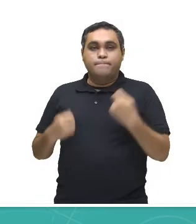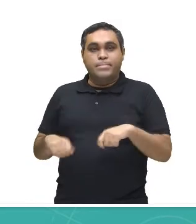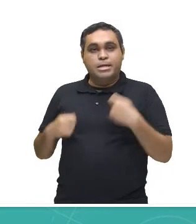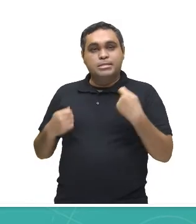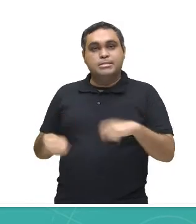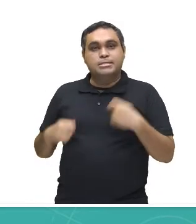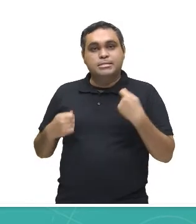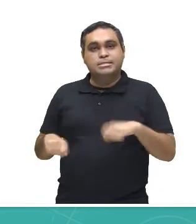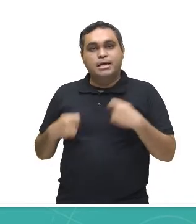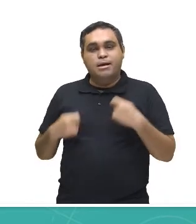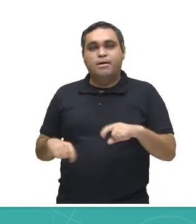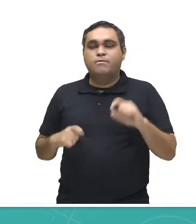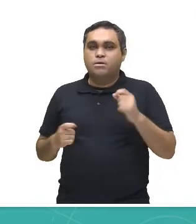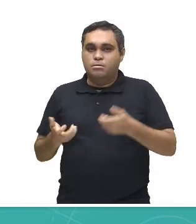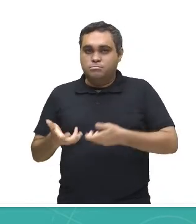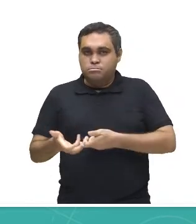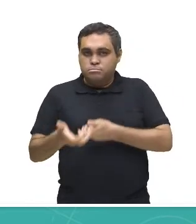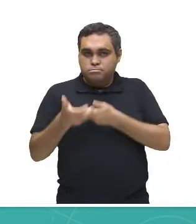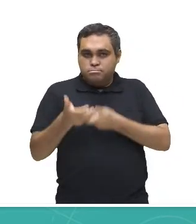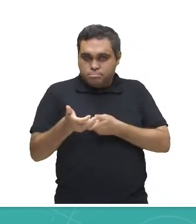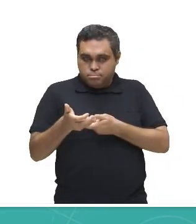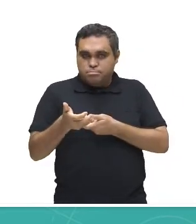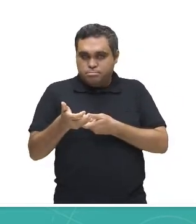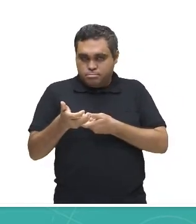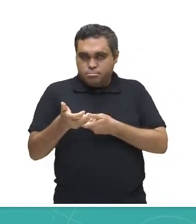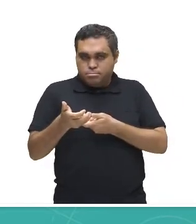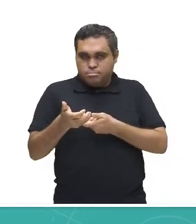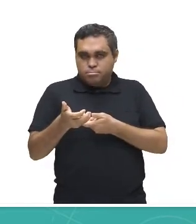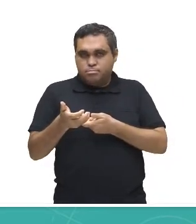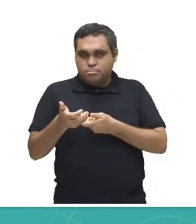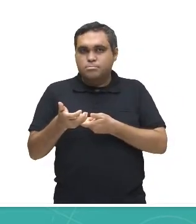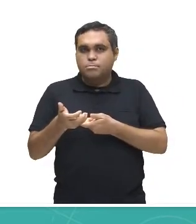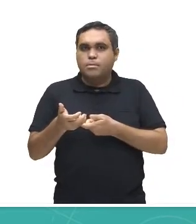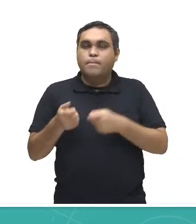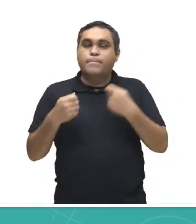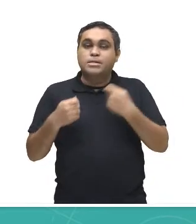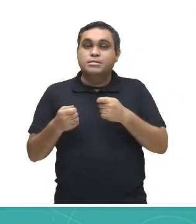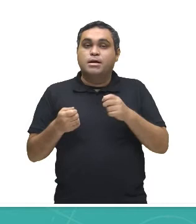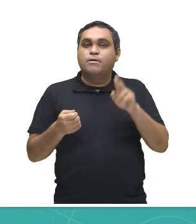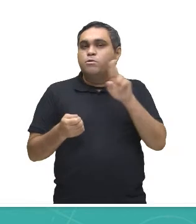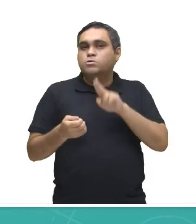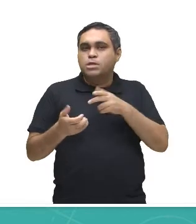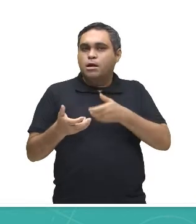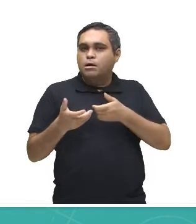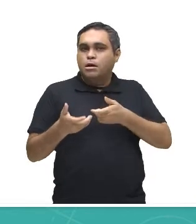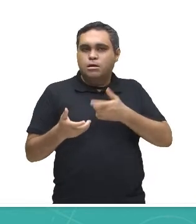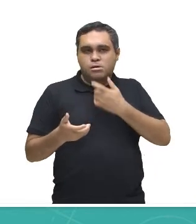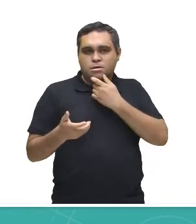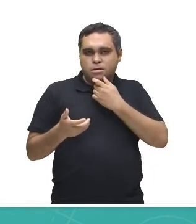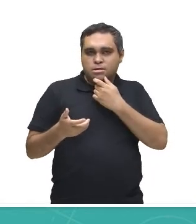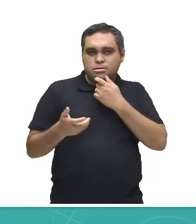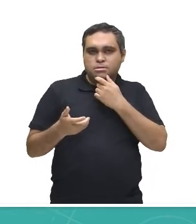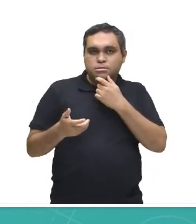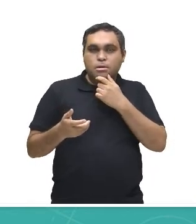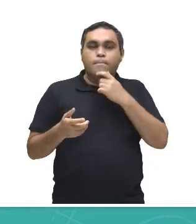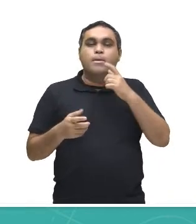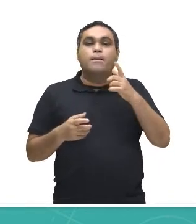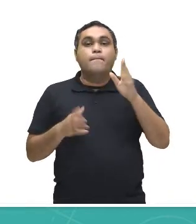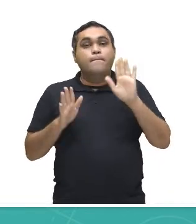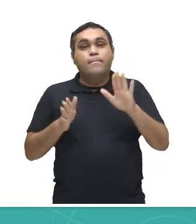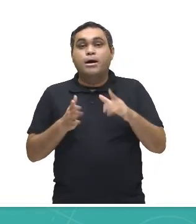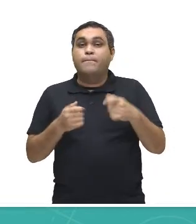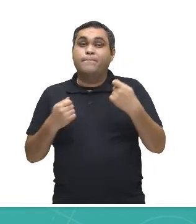da gordura da vaca, que é um animal sagrado para os indianos. Muitos indianos que praticam o hinduísmo,